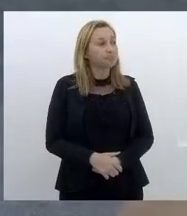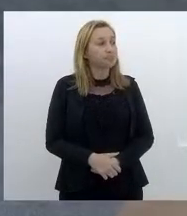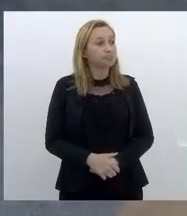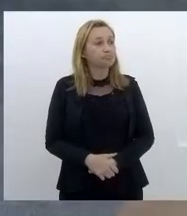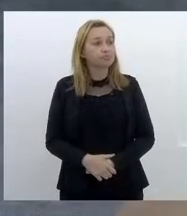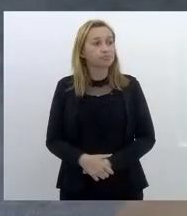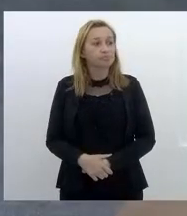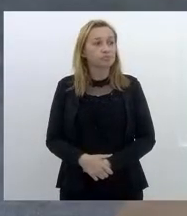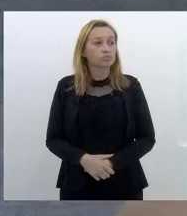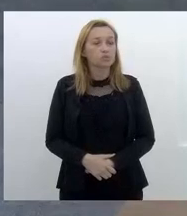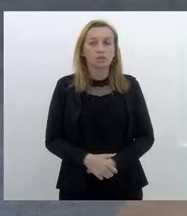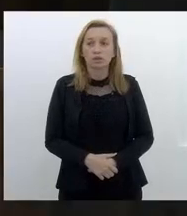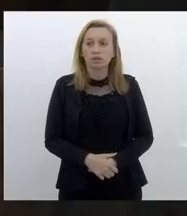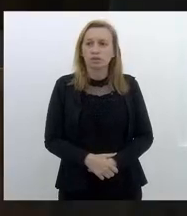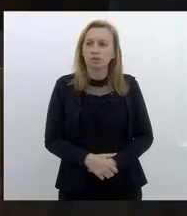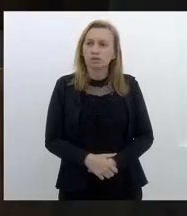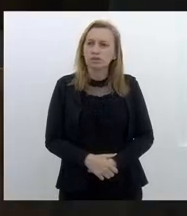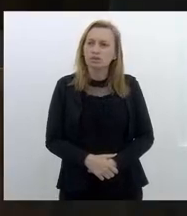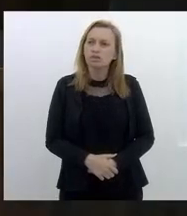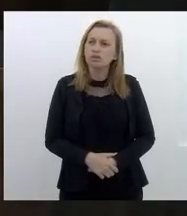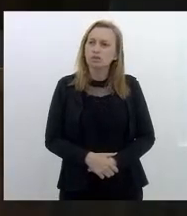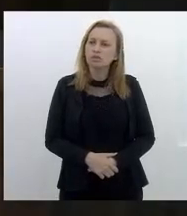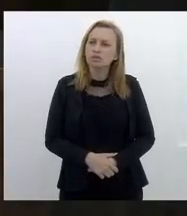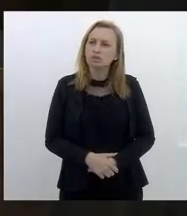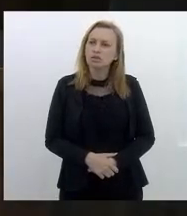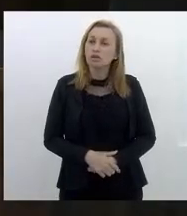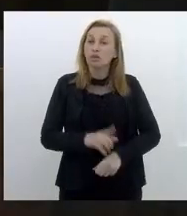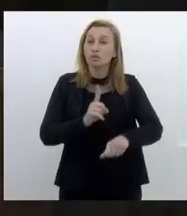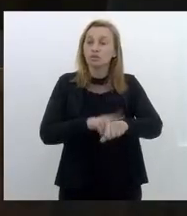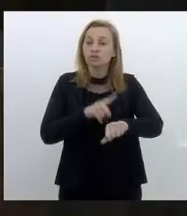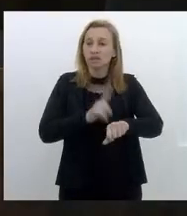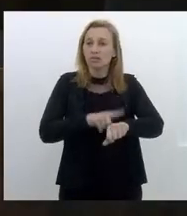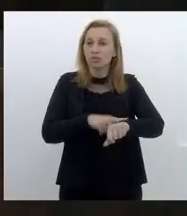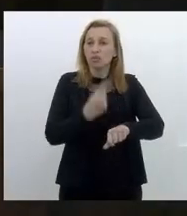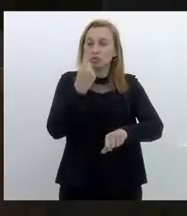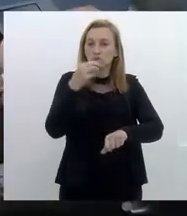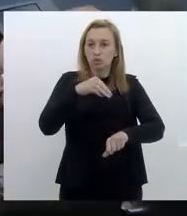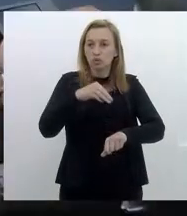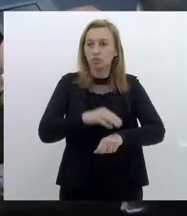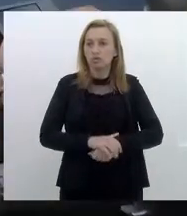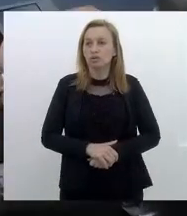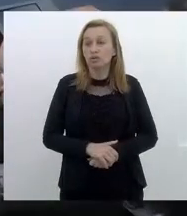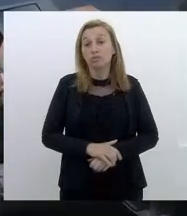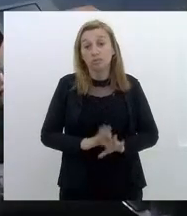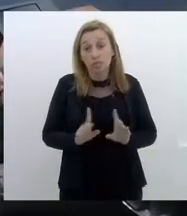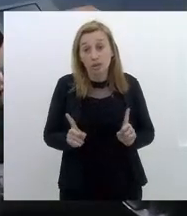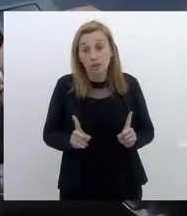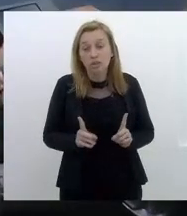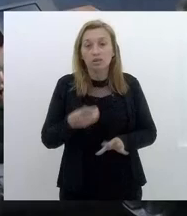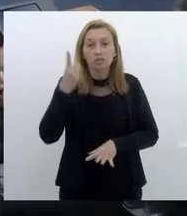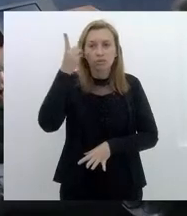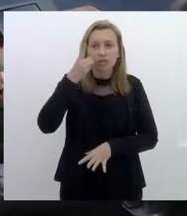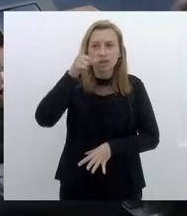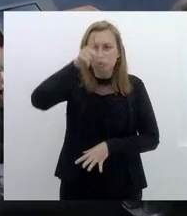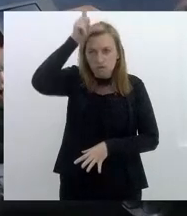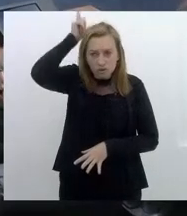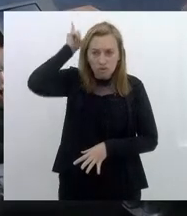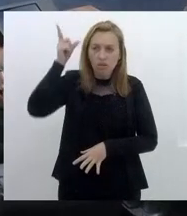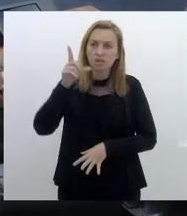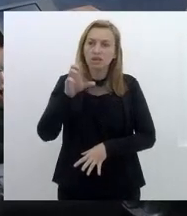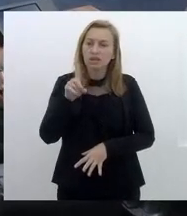eu só quero anunciar que a gente já que extrapolou o tempo regimental em um minuto mas Deputado Luiz Paulo